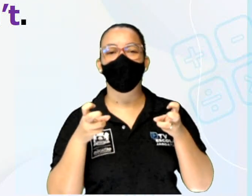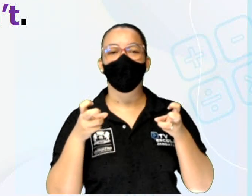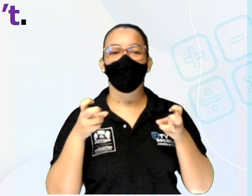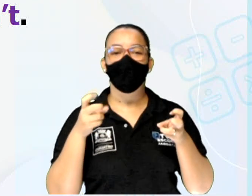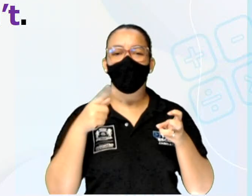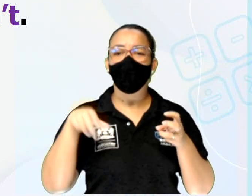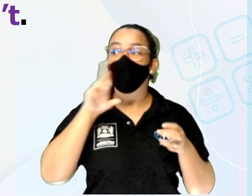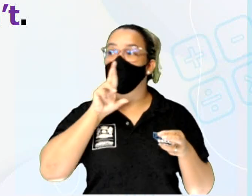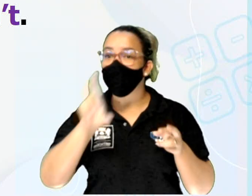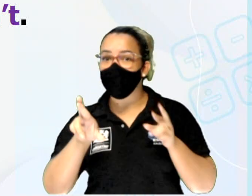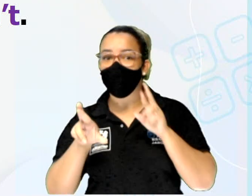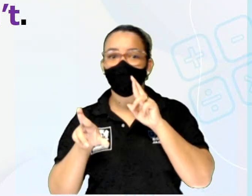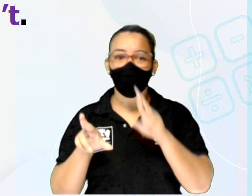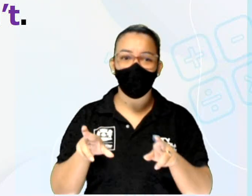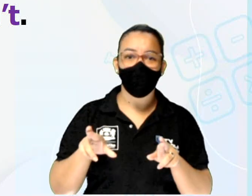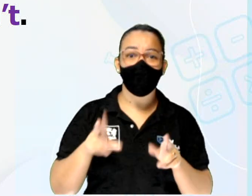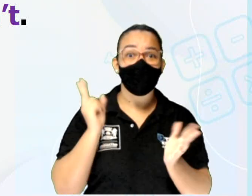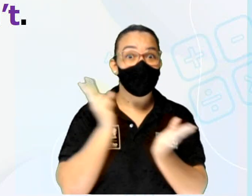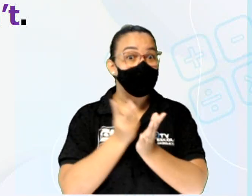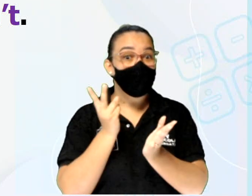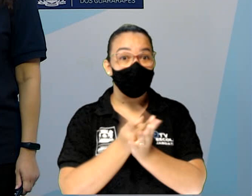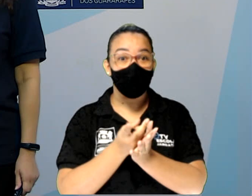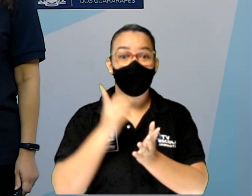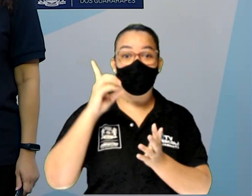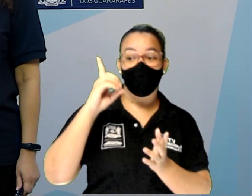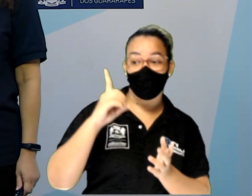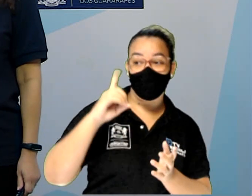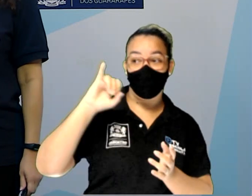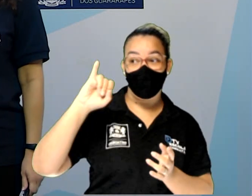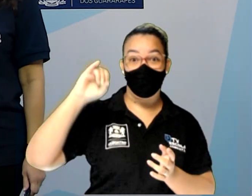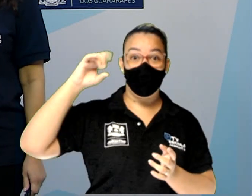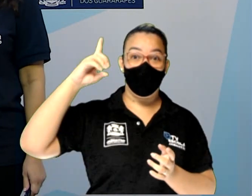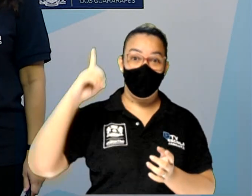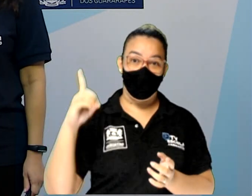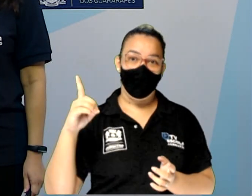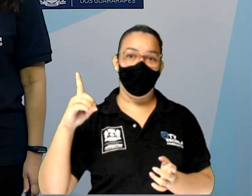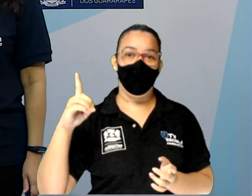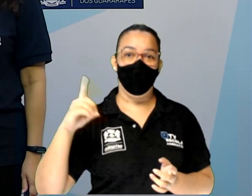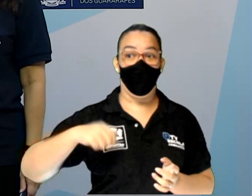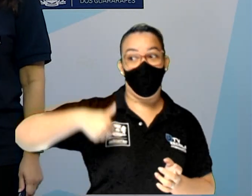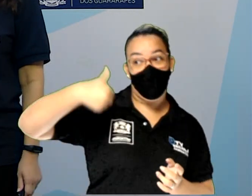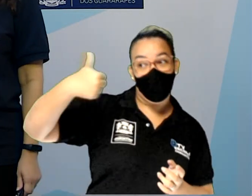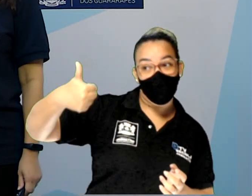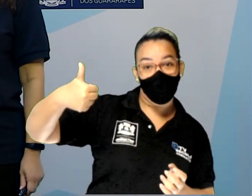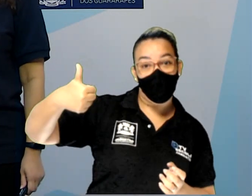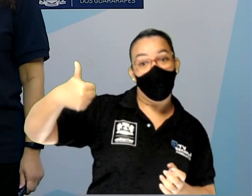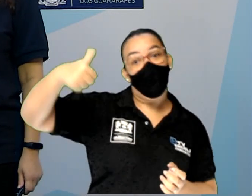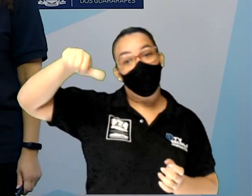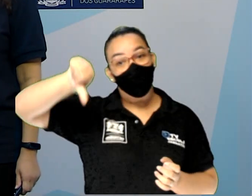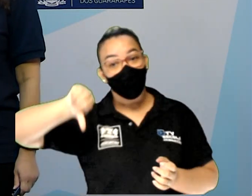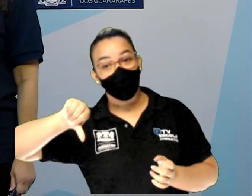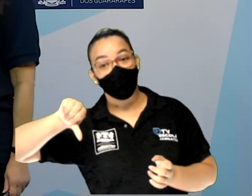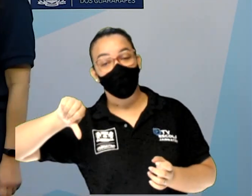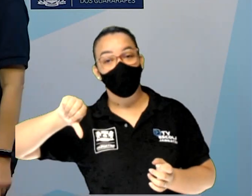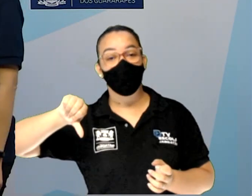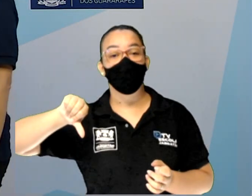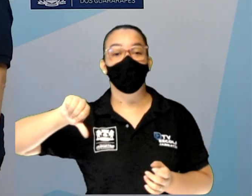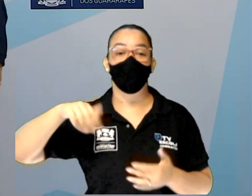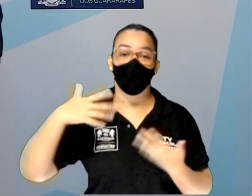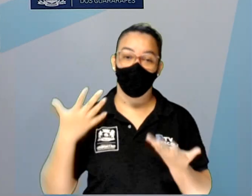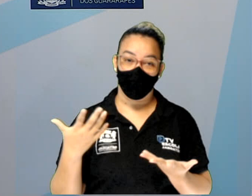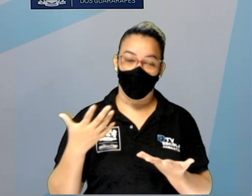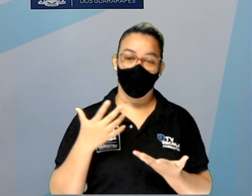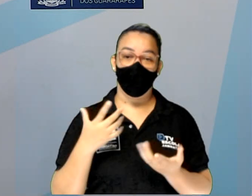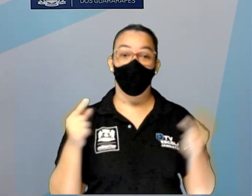está respondendo sempre com did, ou na forma afirmativa, ou na negativa, que é este